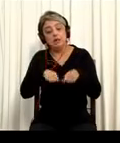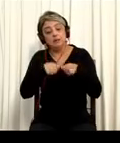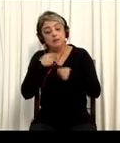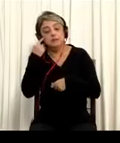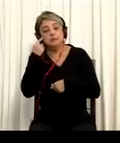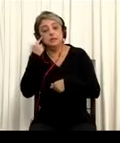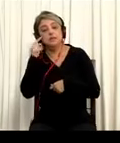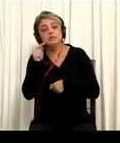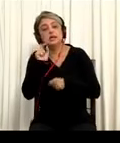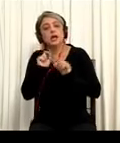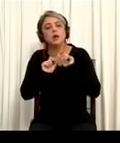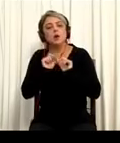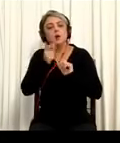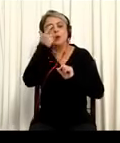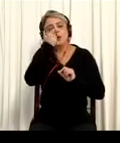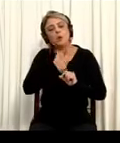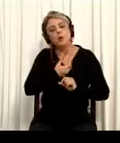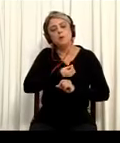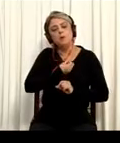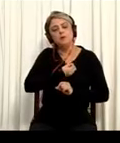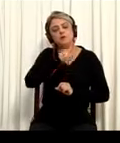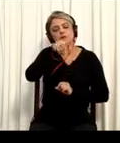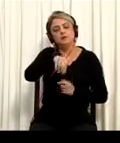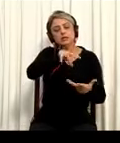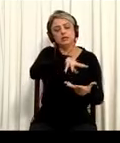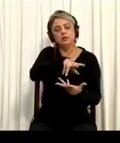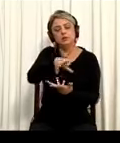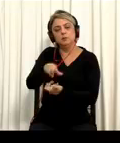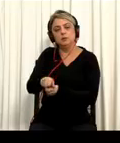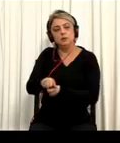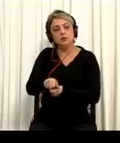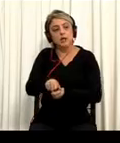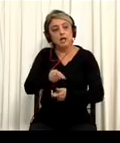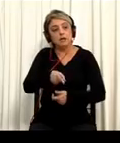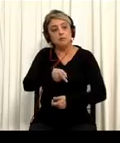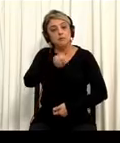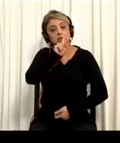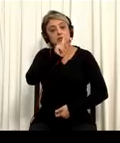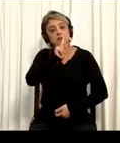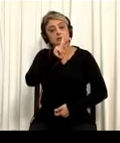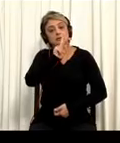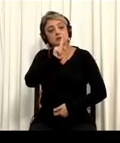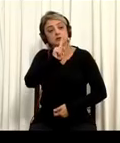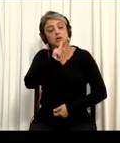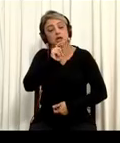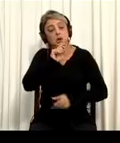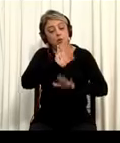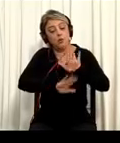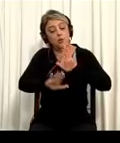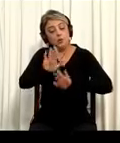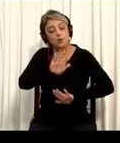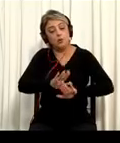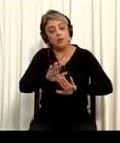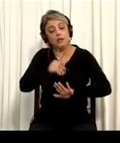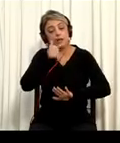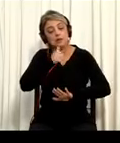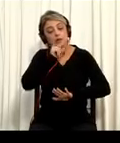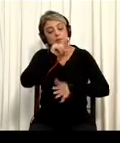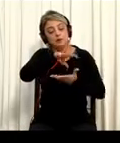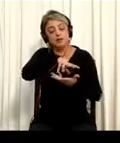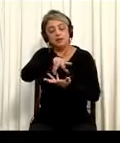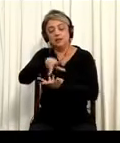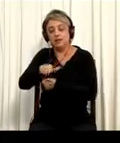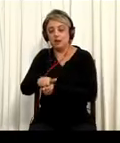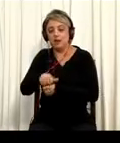pense o nosso modo de vida na Terra, né? A nossa primeira lição deve ser os cuidados com a Mãe Terra, que devem